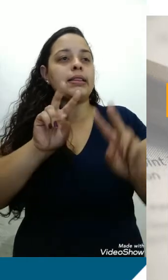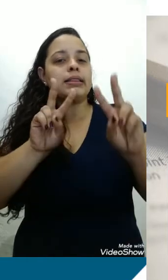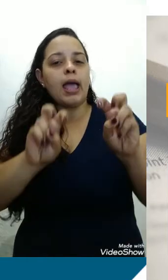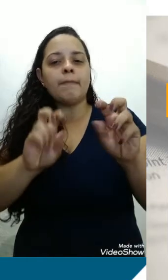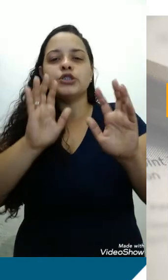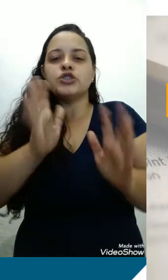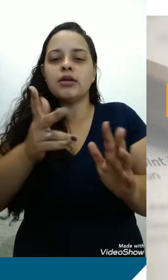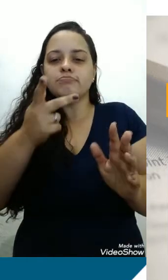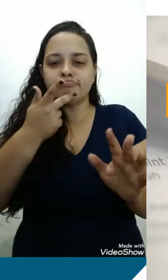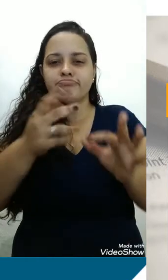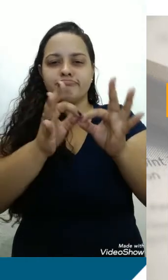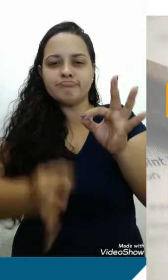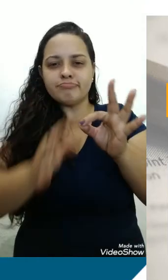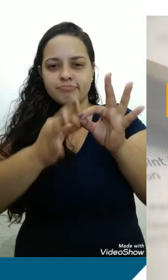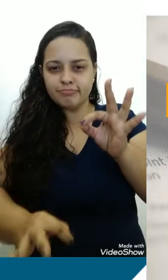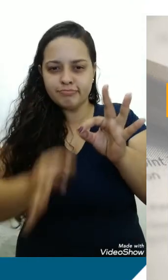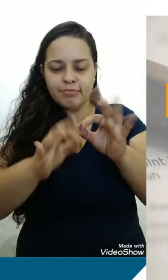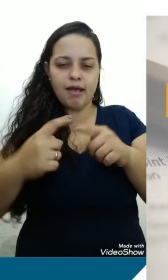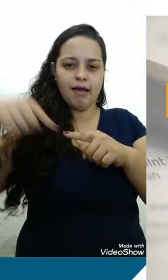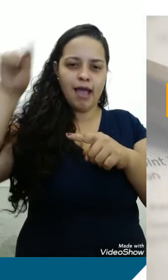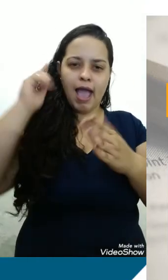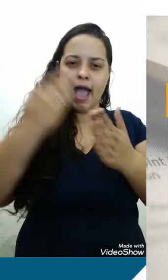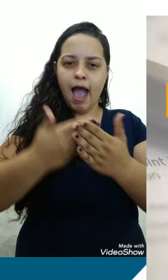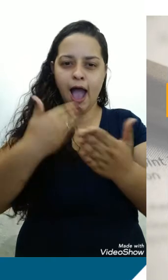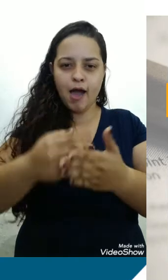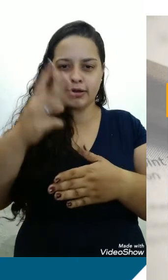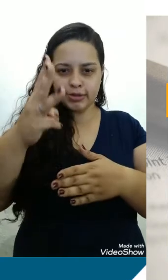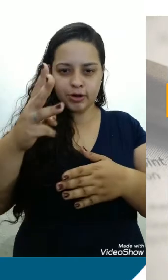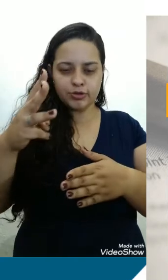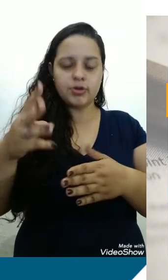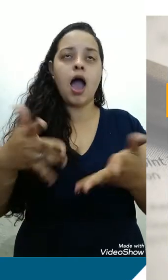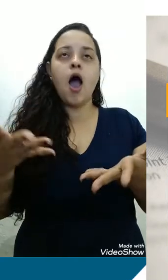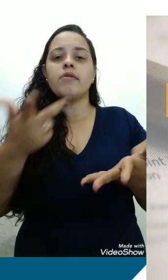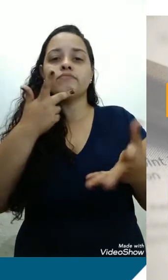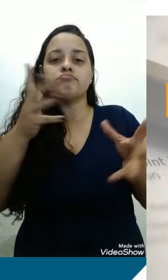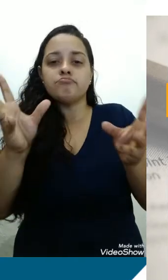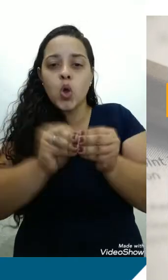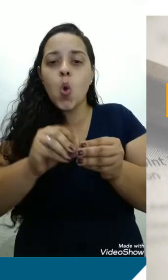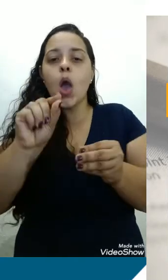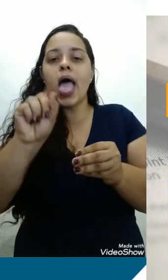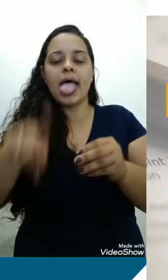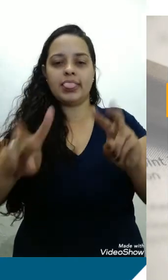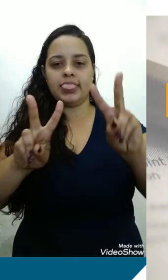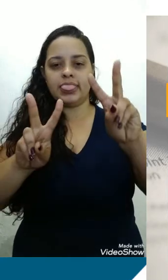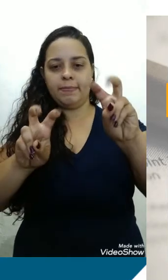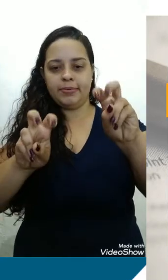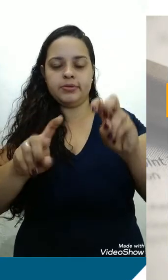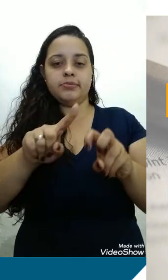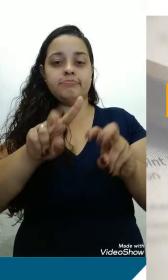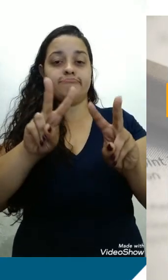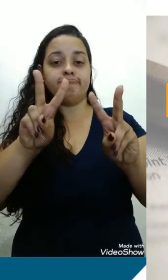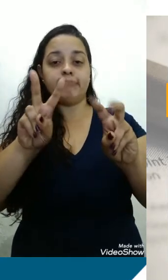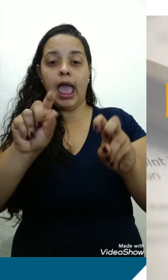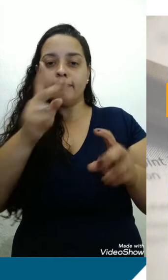de tema já foi trabalhada com mais profundidade na videoaula 3, por isso eu vou falar de modo bem resumido o que é o tema. O